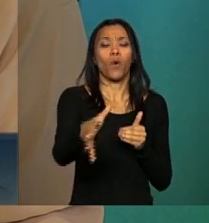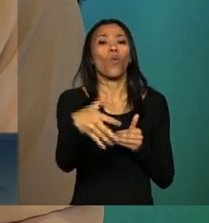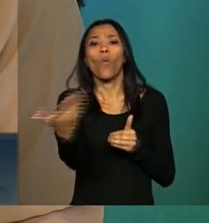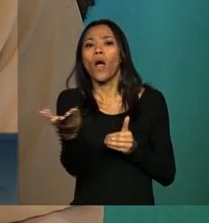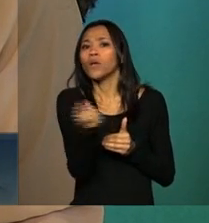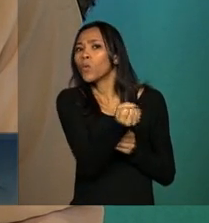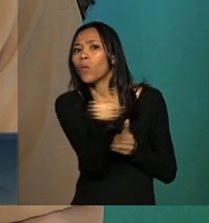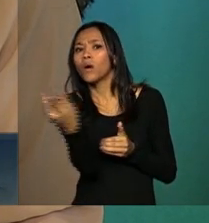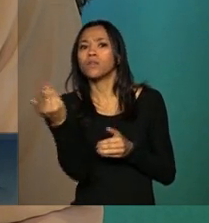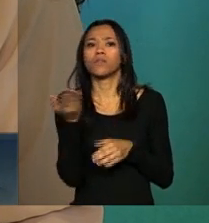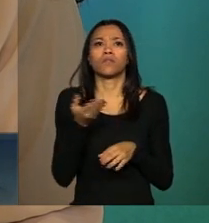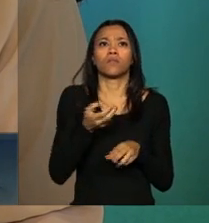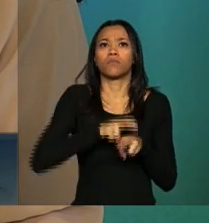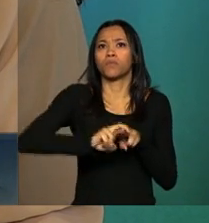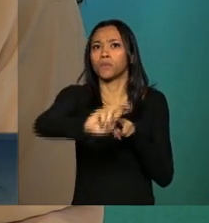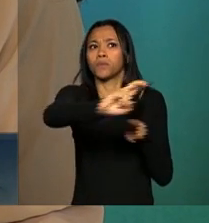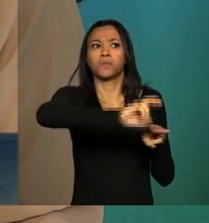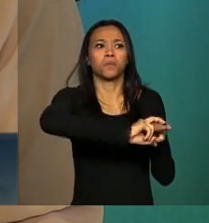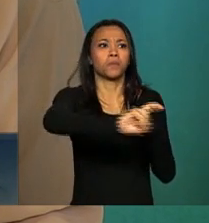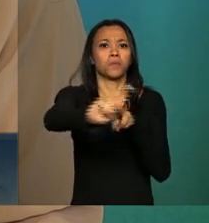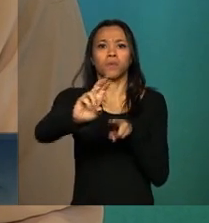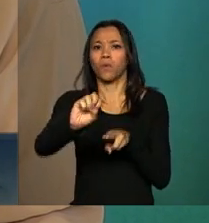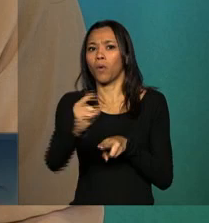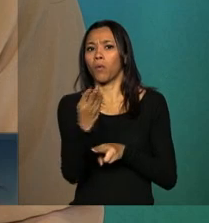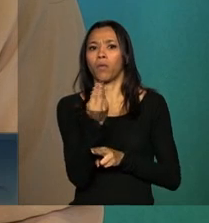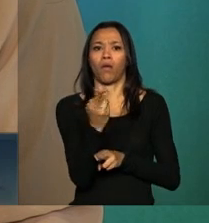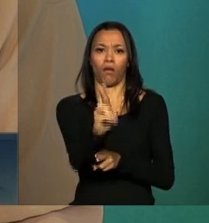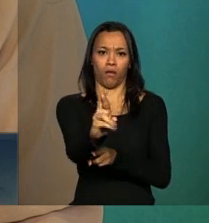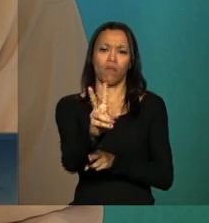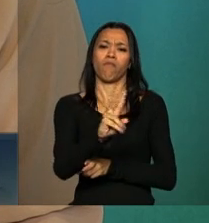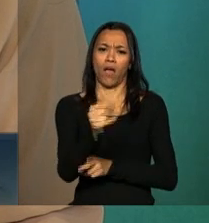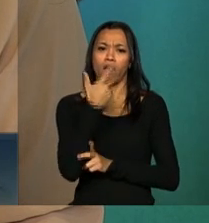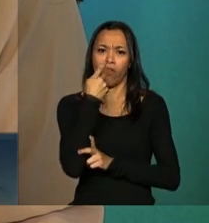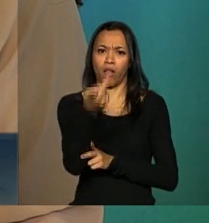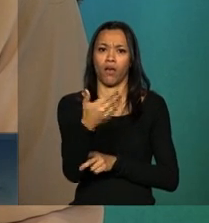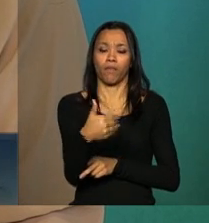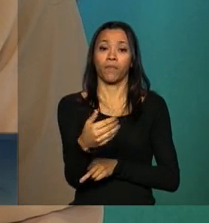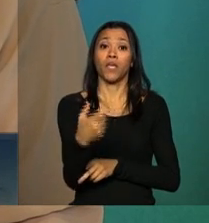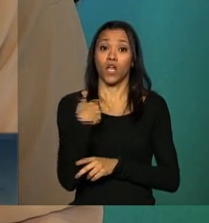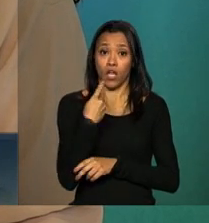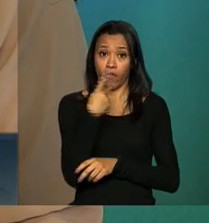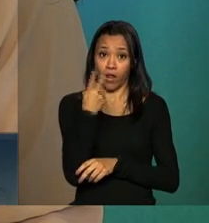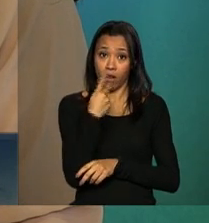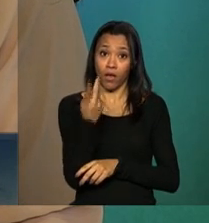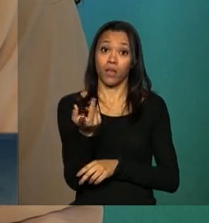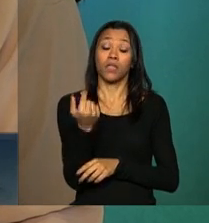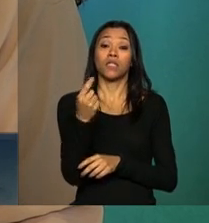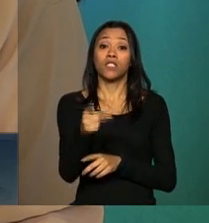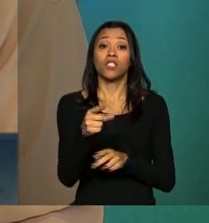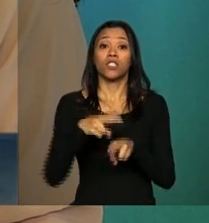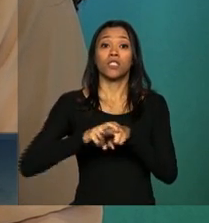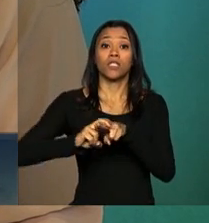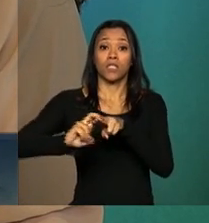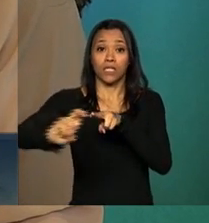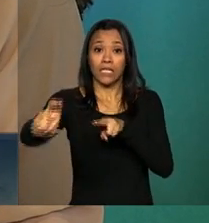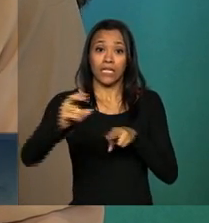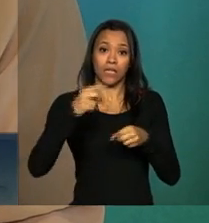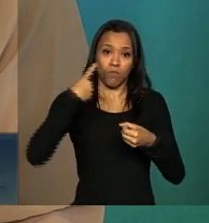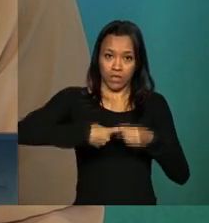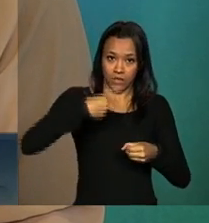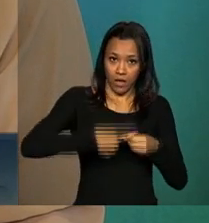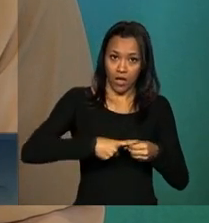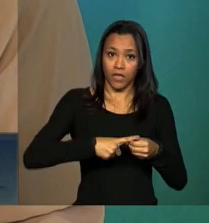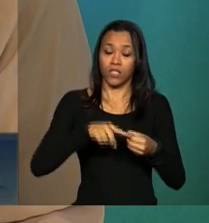trechos. Eu gostaria apenas de mencionar o trecho de ferrovia de Sinop a Meritituba, que